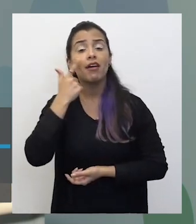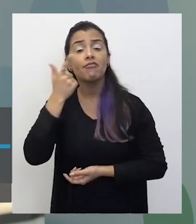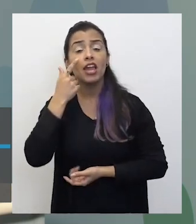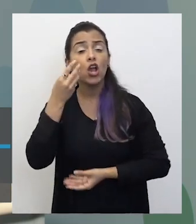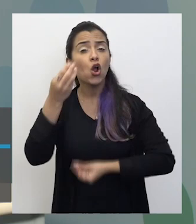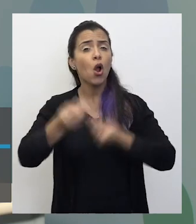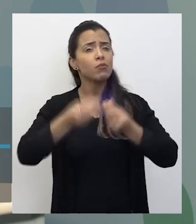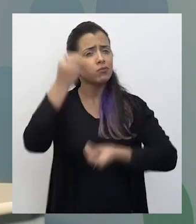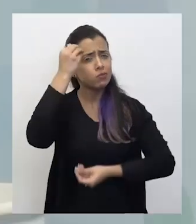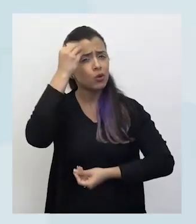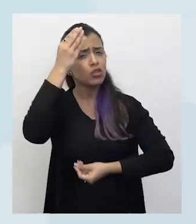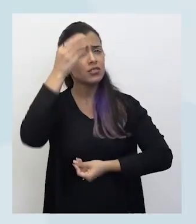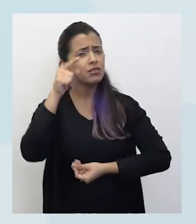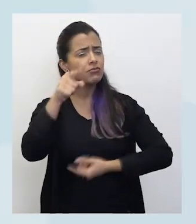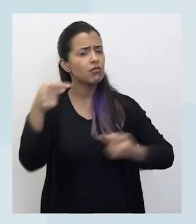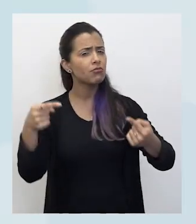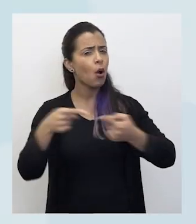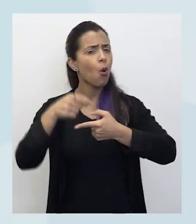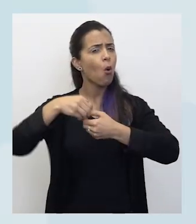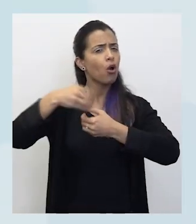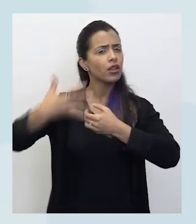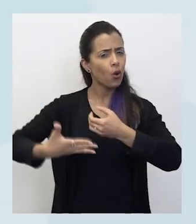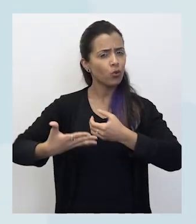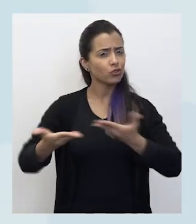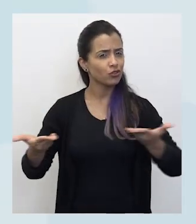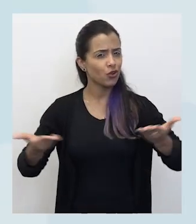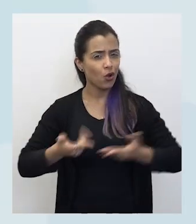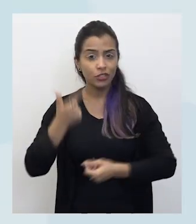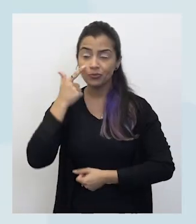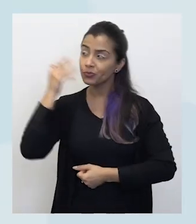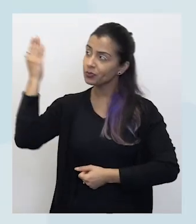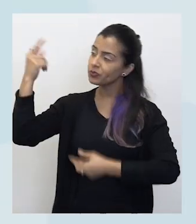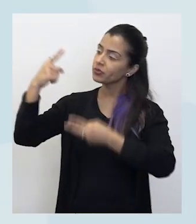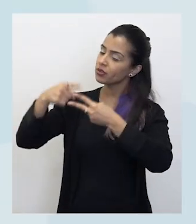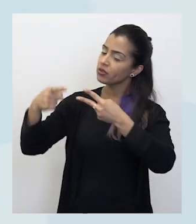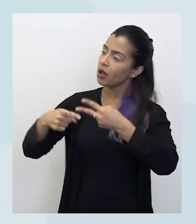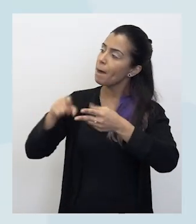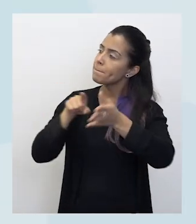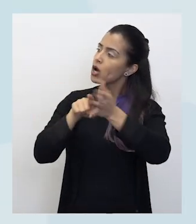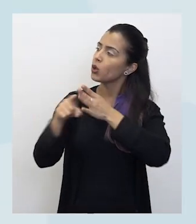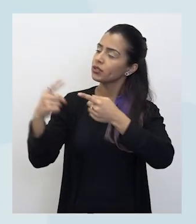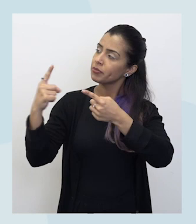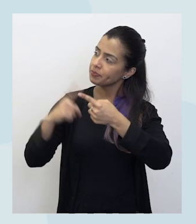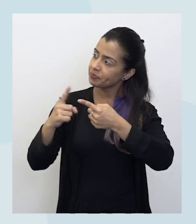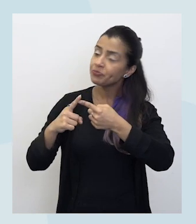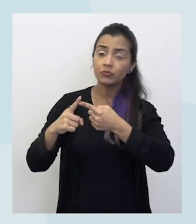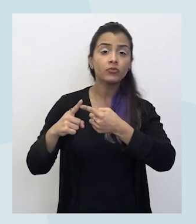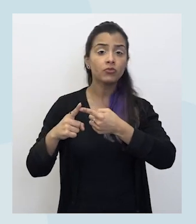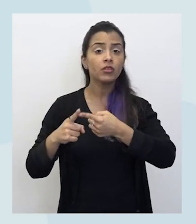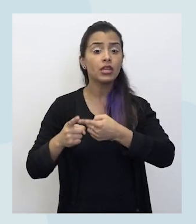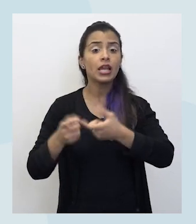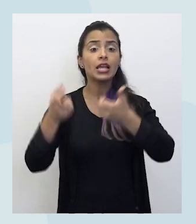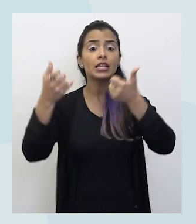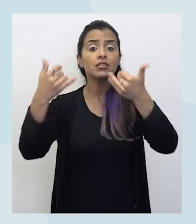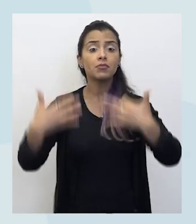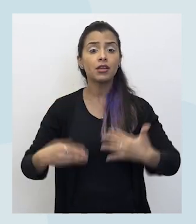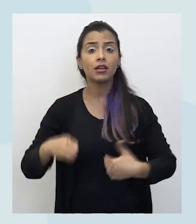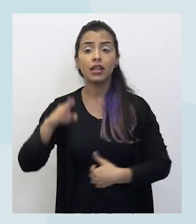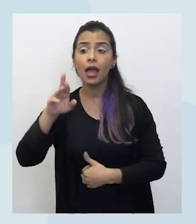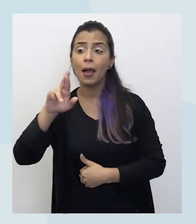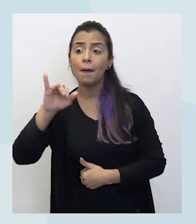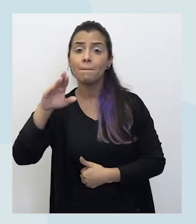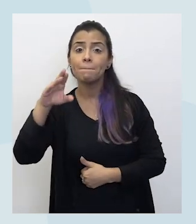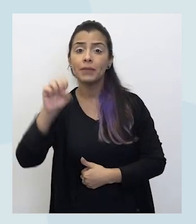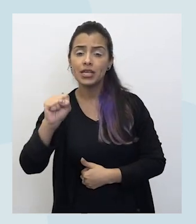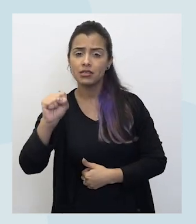diário. Na tela de vocês estão aparecendo as duas perguntas. A primeira pergunta, descreva os BRICS em uma